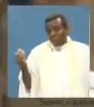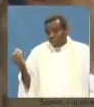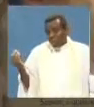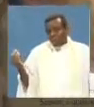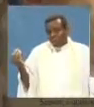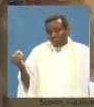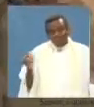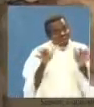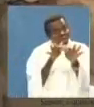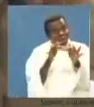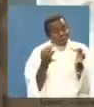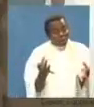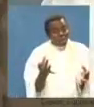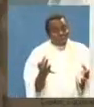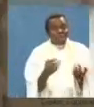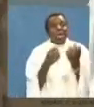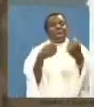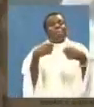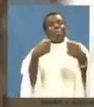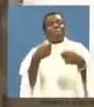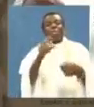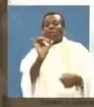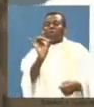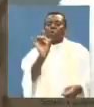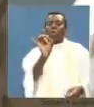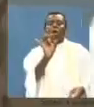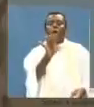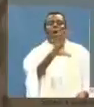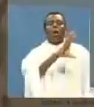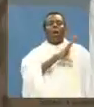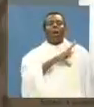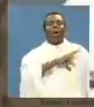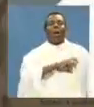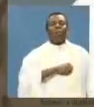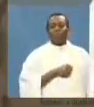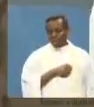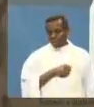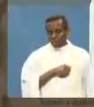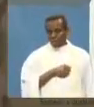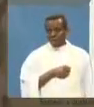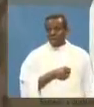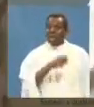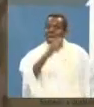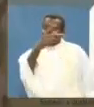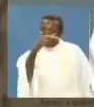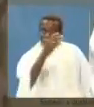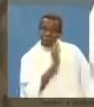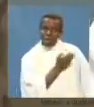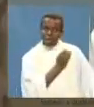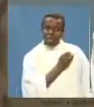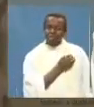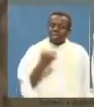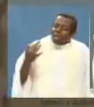mente. O poder da sua mente não pode curar o seu coração ferido e machucado.